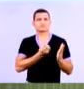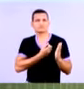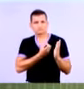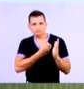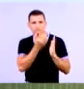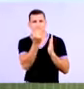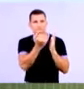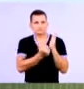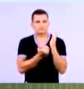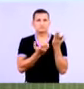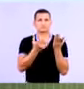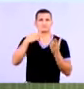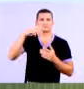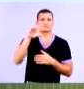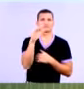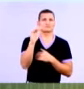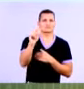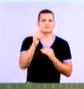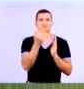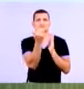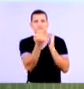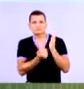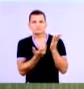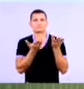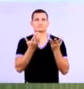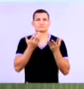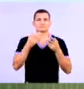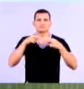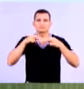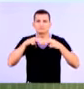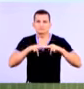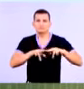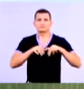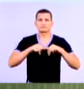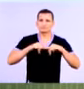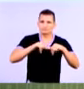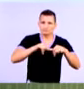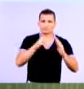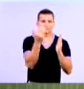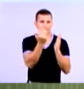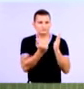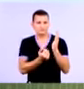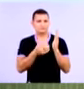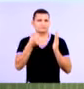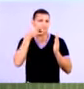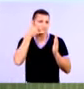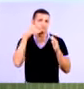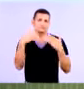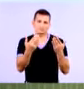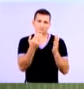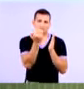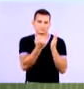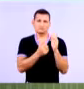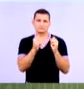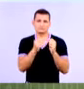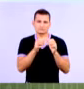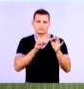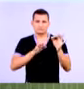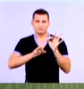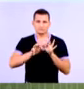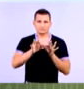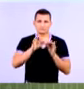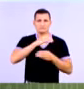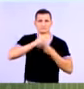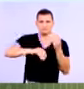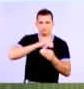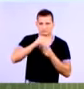de peças, de produtos de mercado, uma lista telefônica. Então, as listas, elas podem ser desorganizadas, por